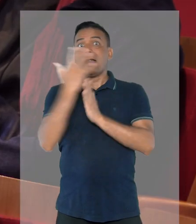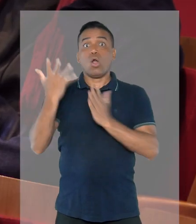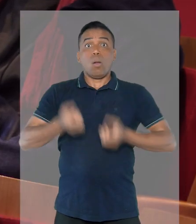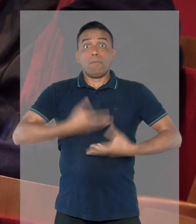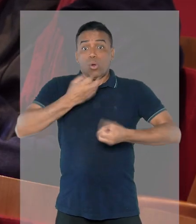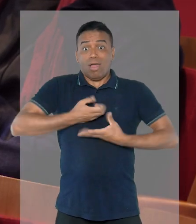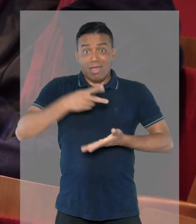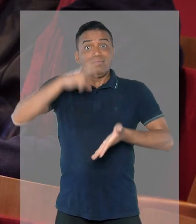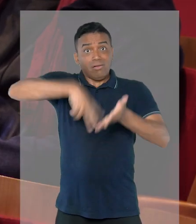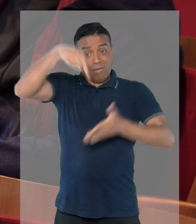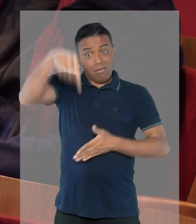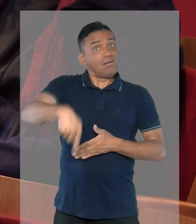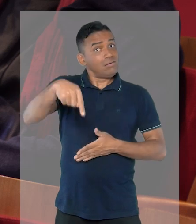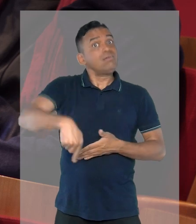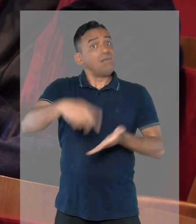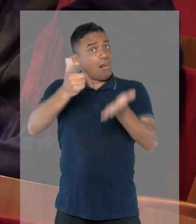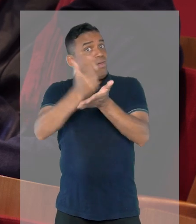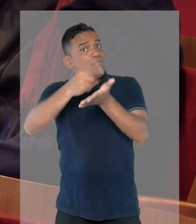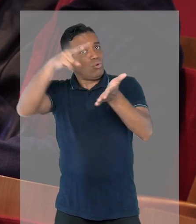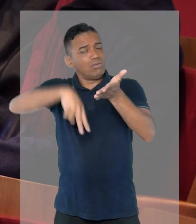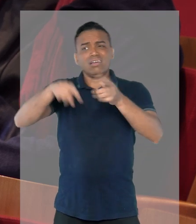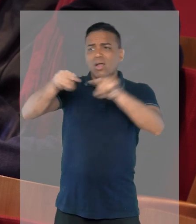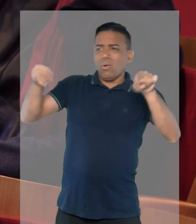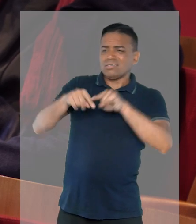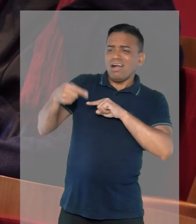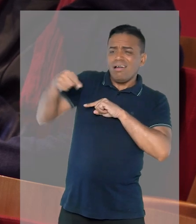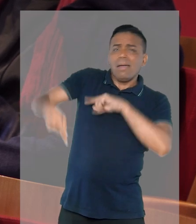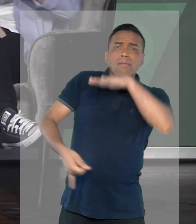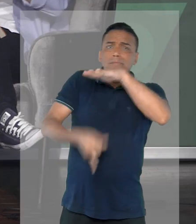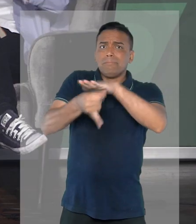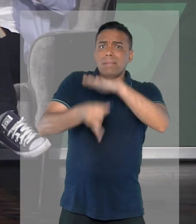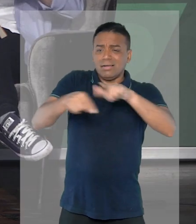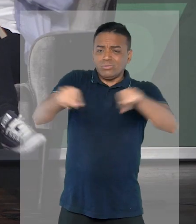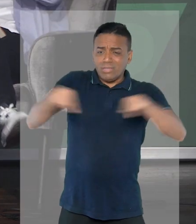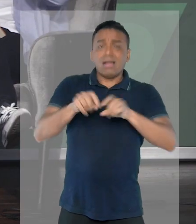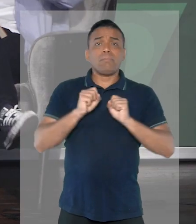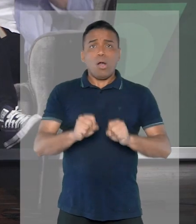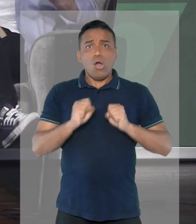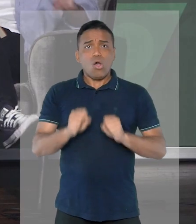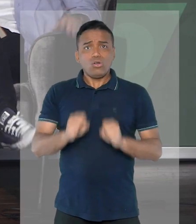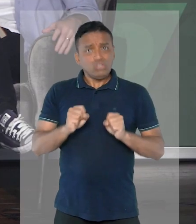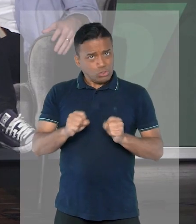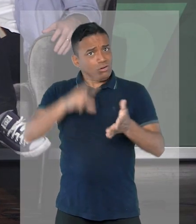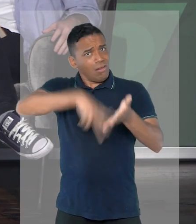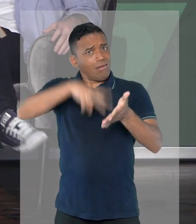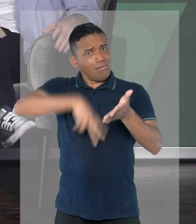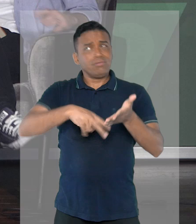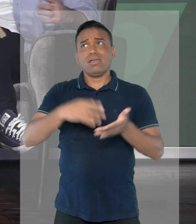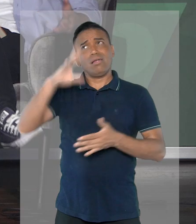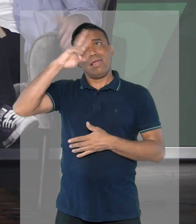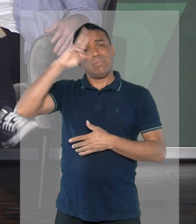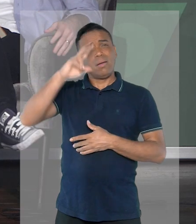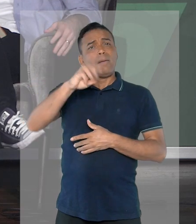eu li aqui na biblioteca do Estado. Tem uma salinha ali mais embaixo que a gente pode ficar lendo, uma espécie de aquário, né? Eu lembro